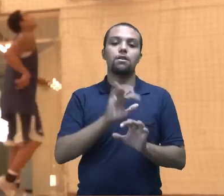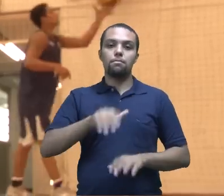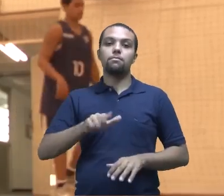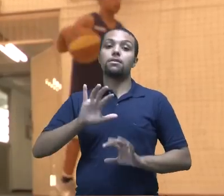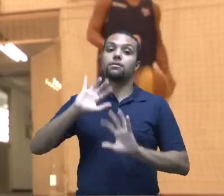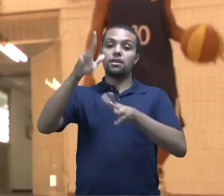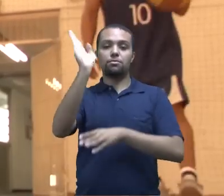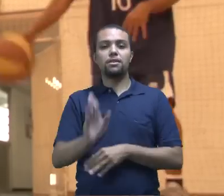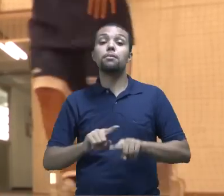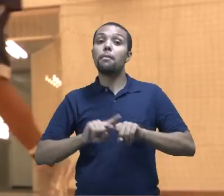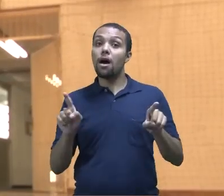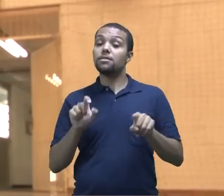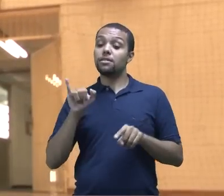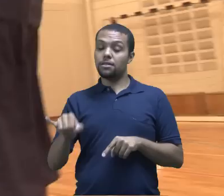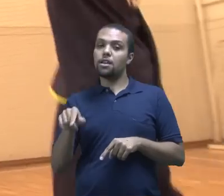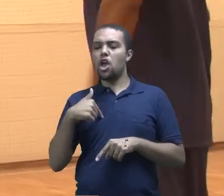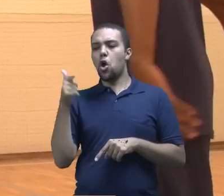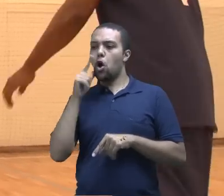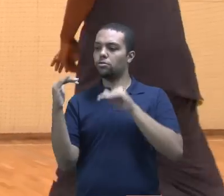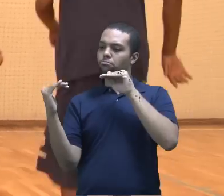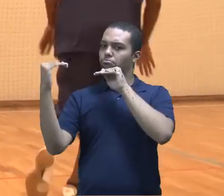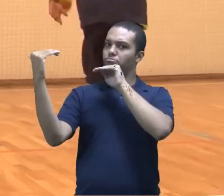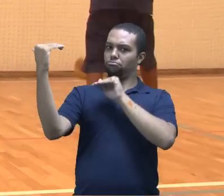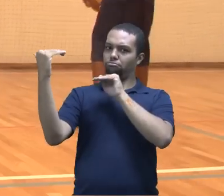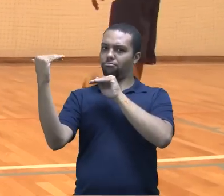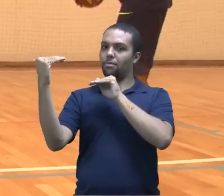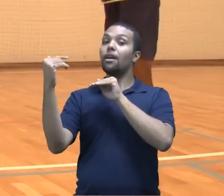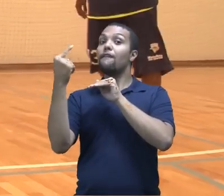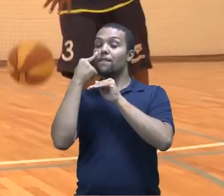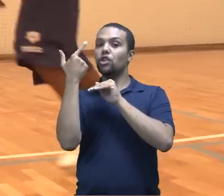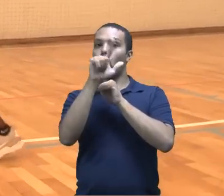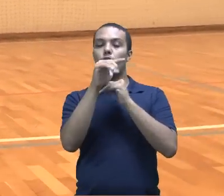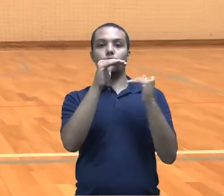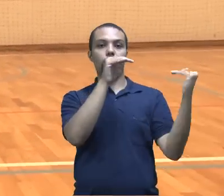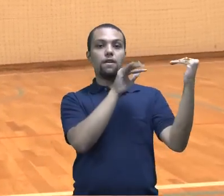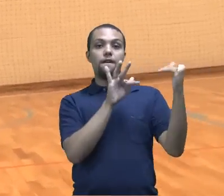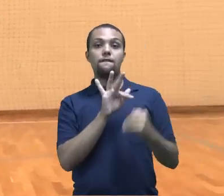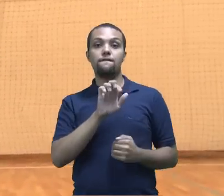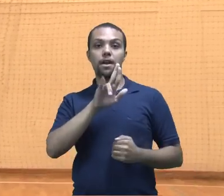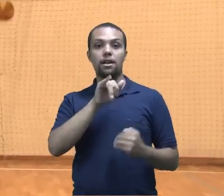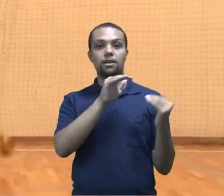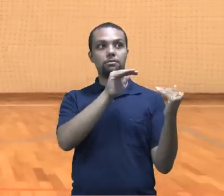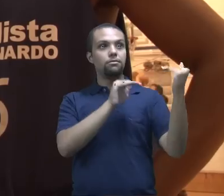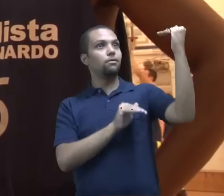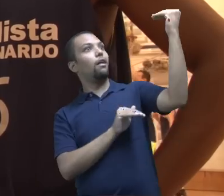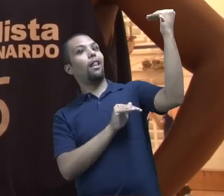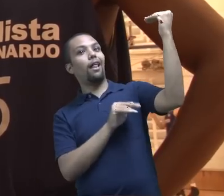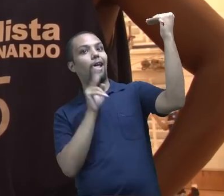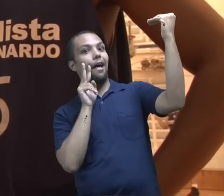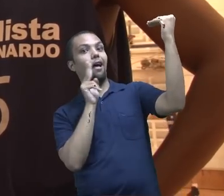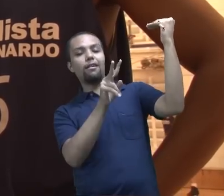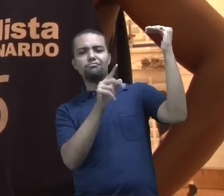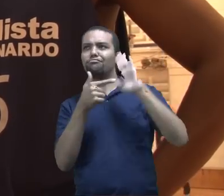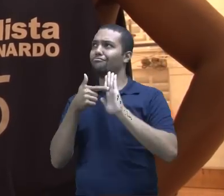basquete brasileiro. Agora, se com Munhoz eu me senti grande, já na hora de entrevistar Fernando Vera. Primeiro de